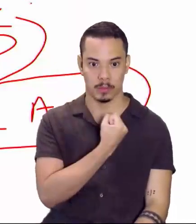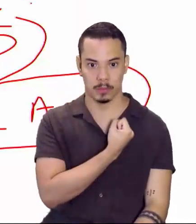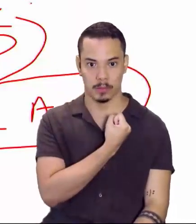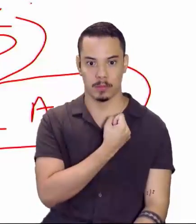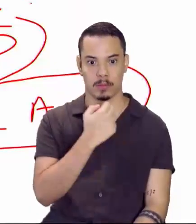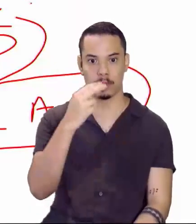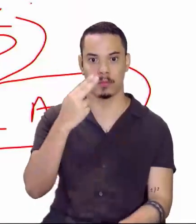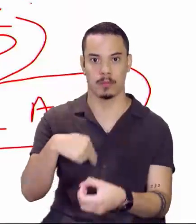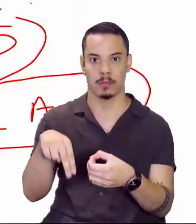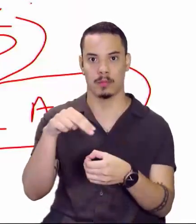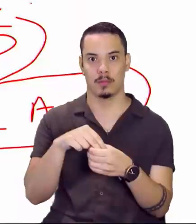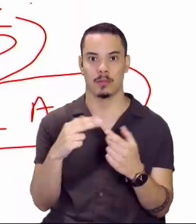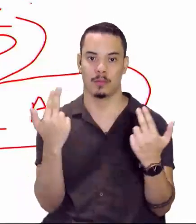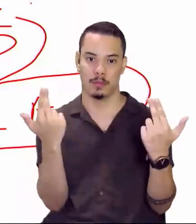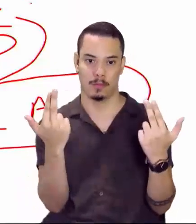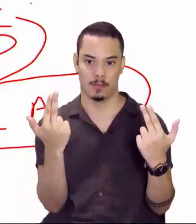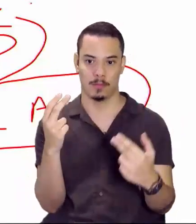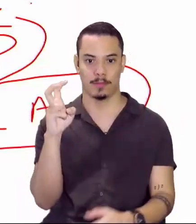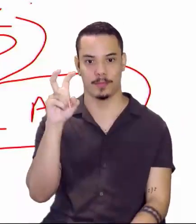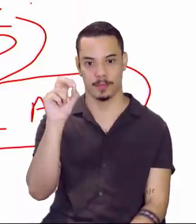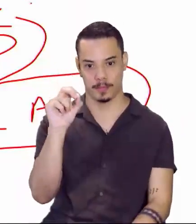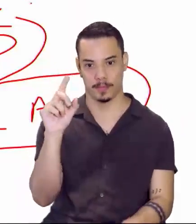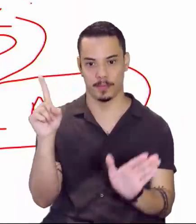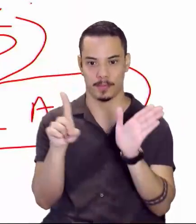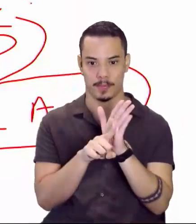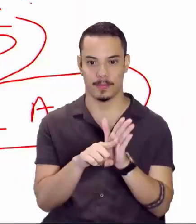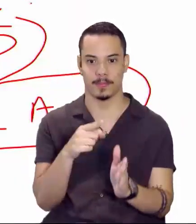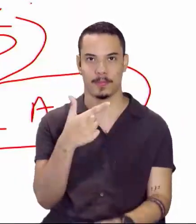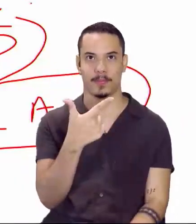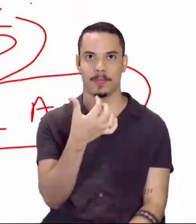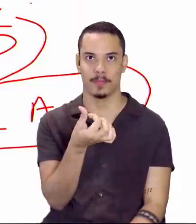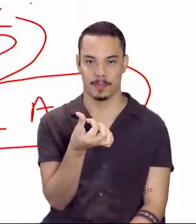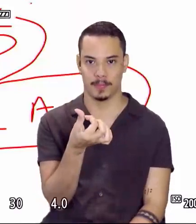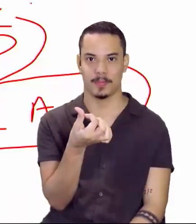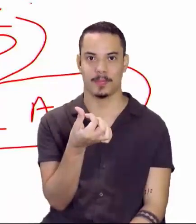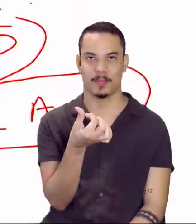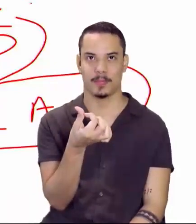nêutrons é igual a 50 menos 26,